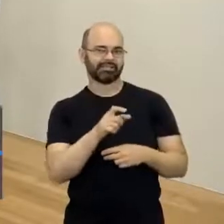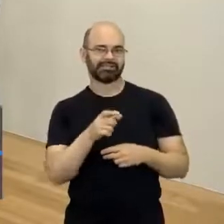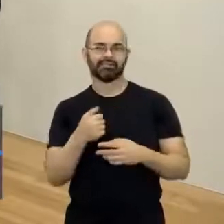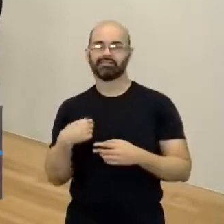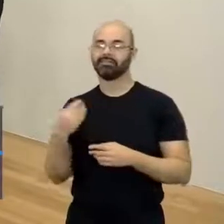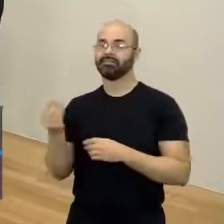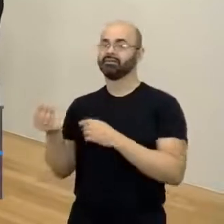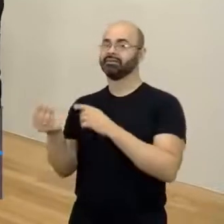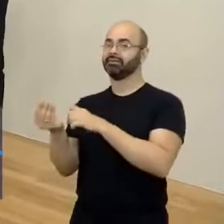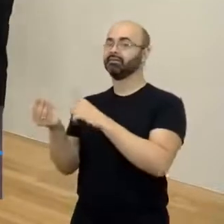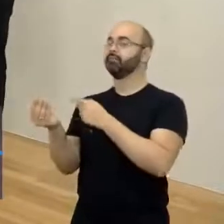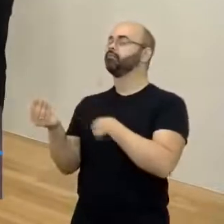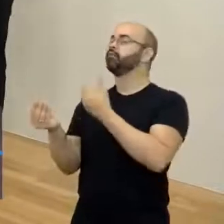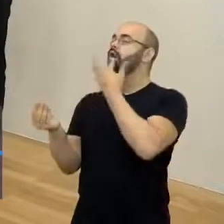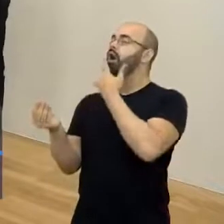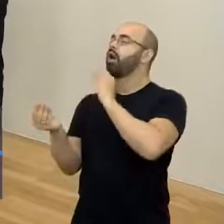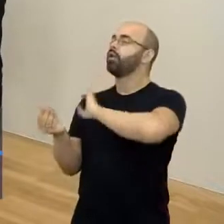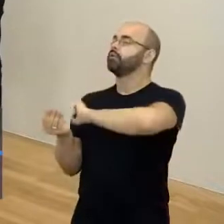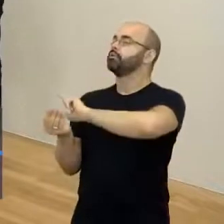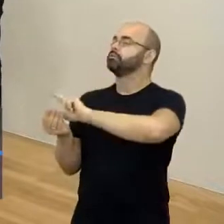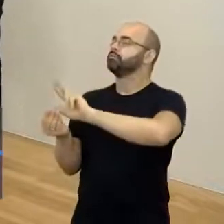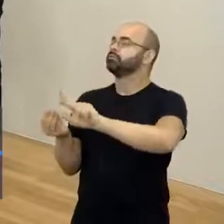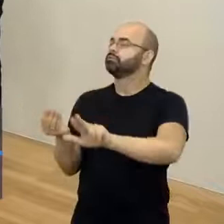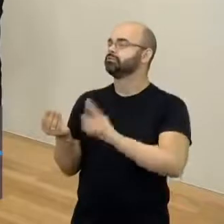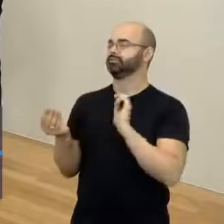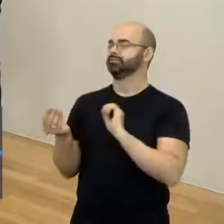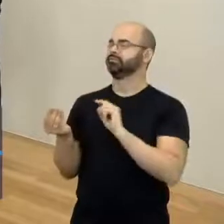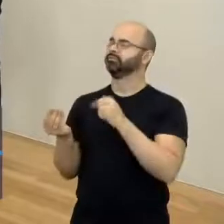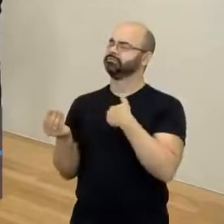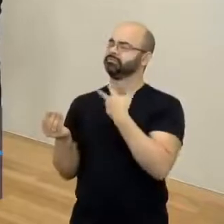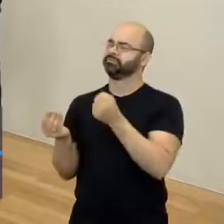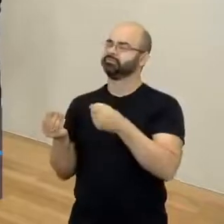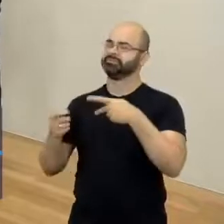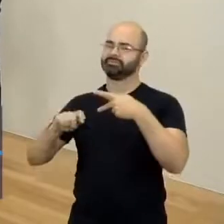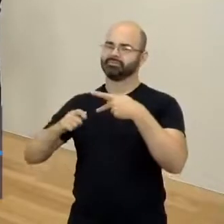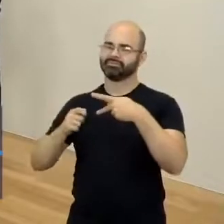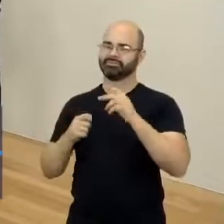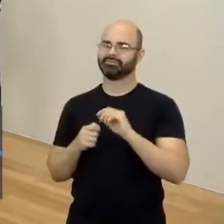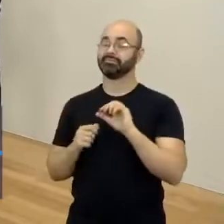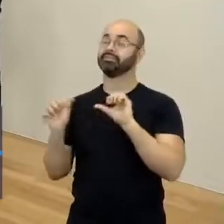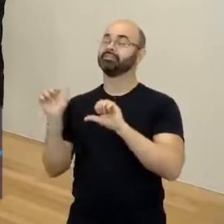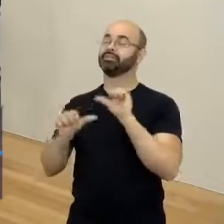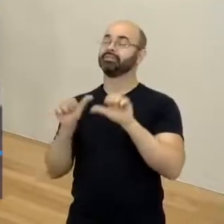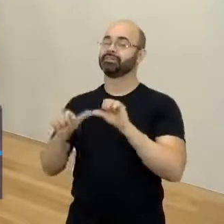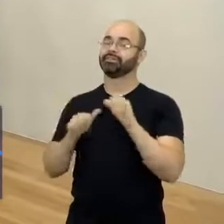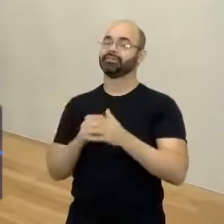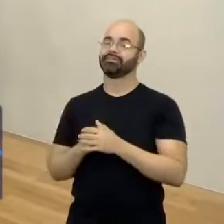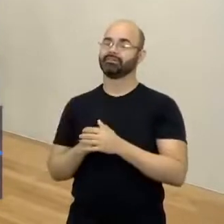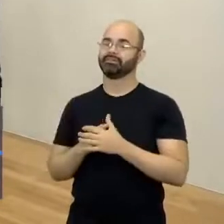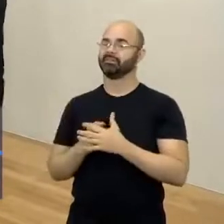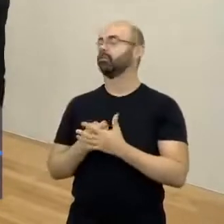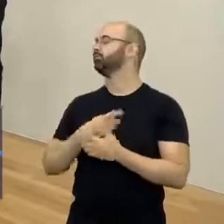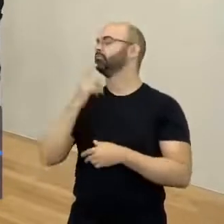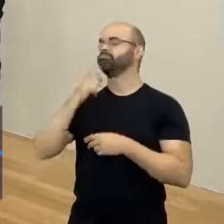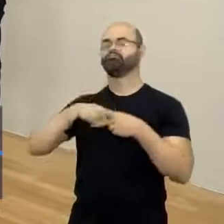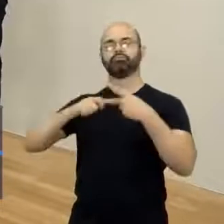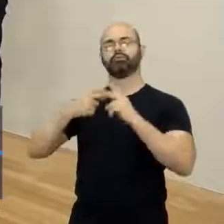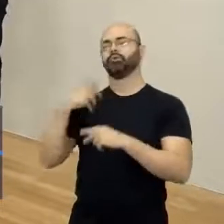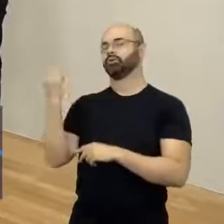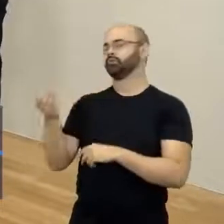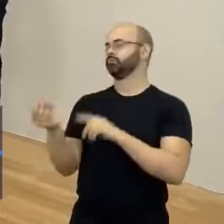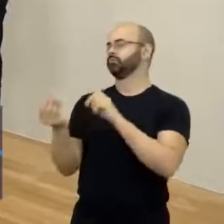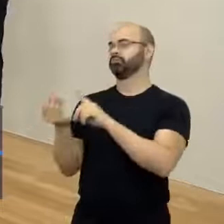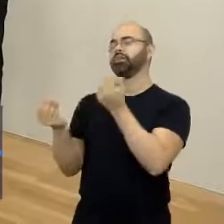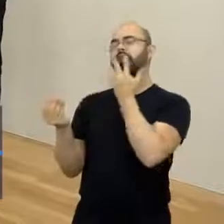É uma caneta multicolor, tem muitas cores. Eu aceito Pix. Eu aceito. Troca. Não, eu não aceito Pix. E essa caneta também não